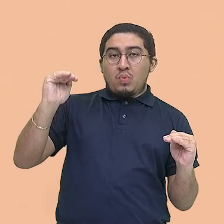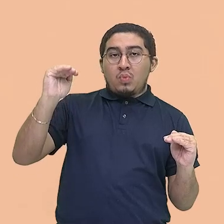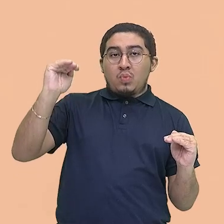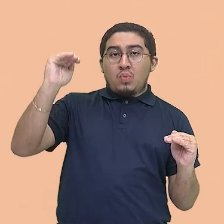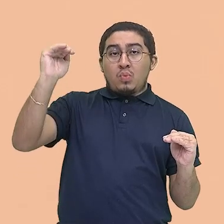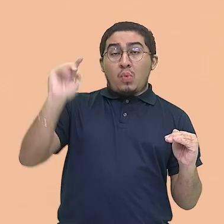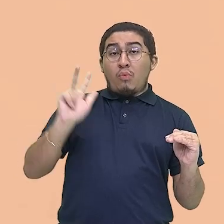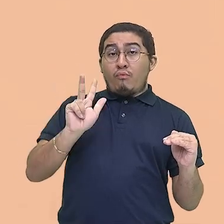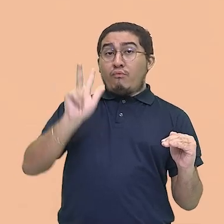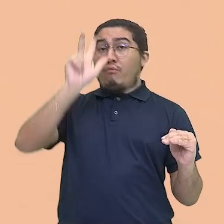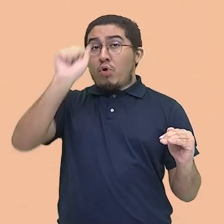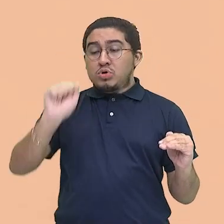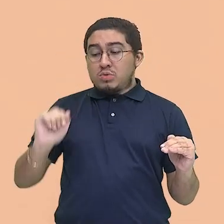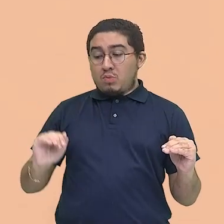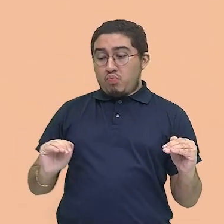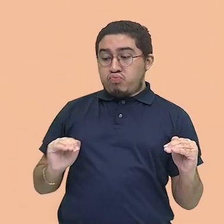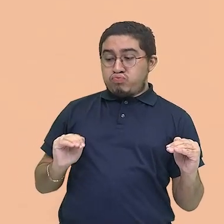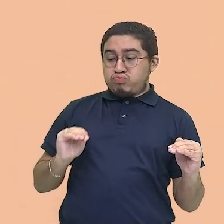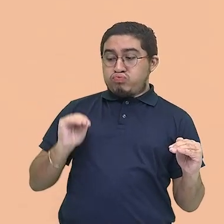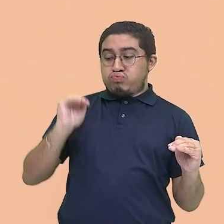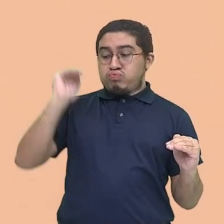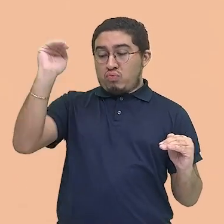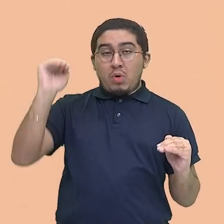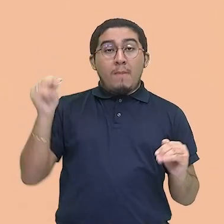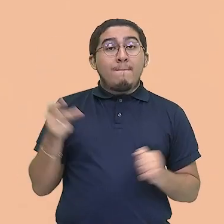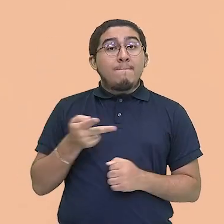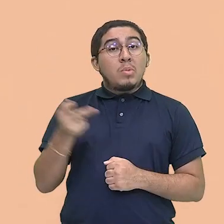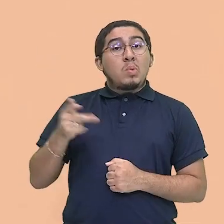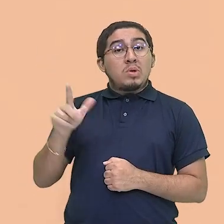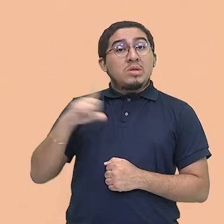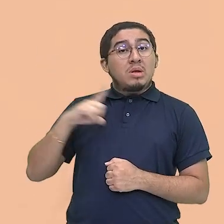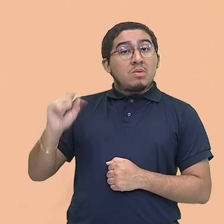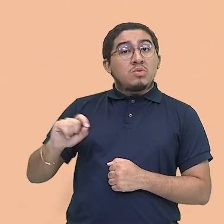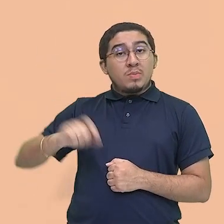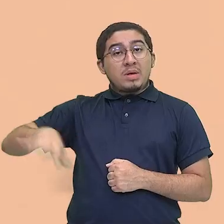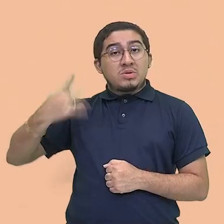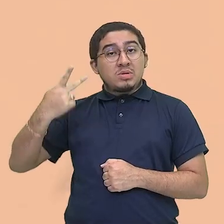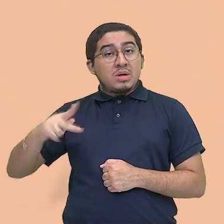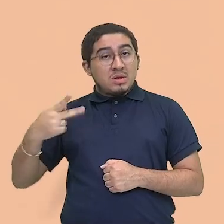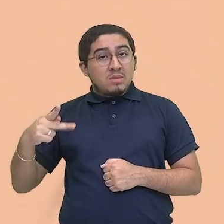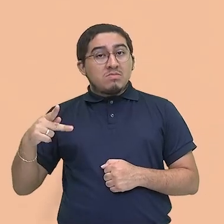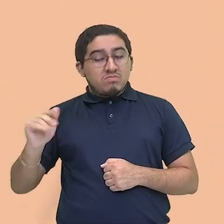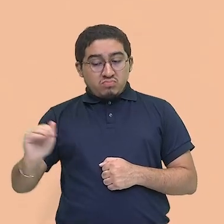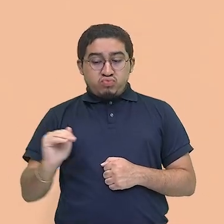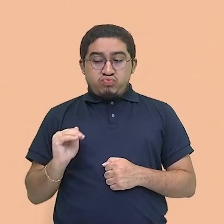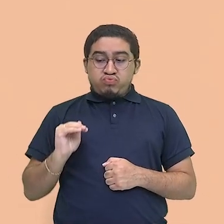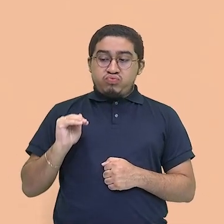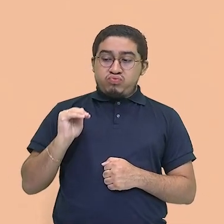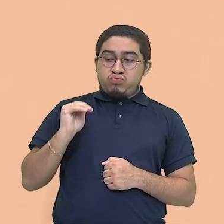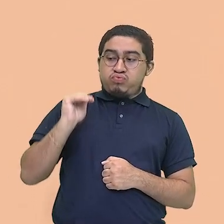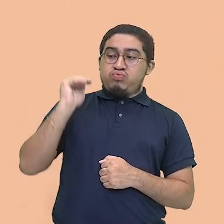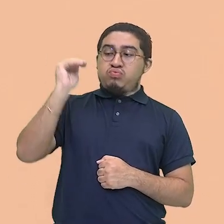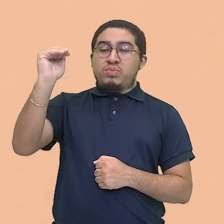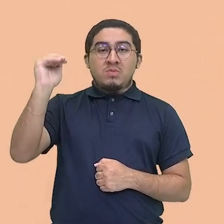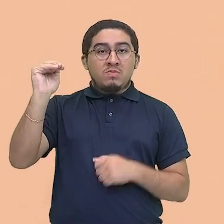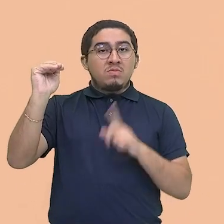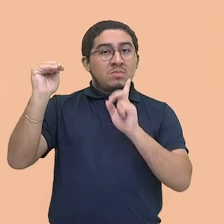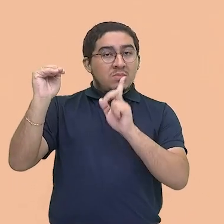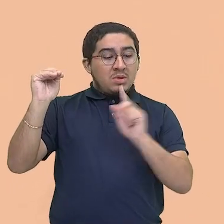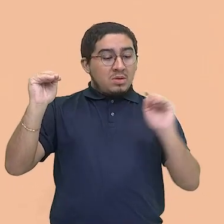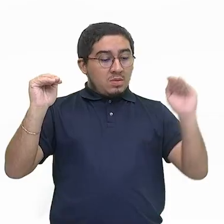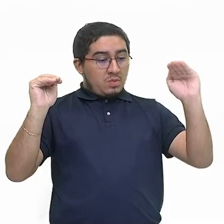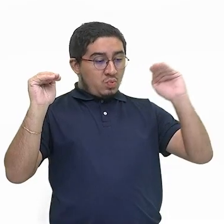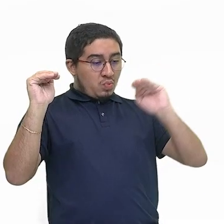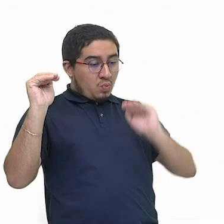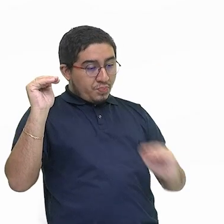a tentar buscar o seu lugar e a ocupar esse espaço que era da religião. Então, a partir do século XVIII. Né? Então,